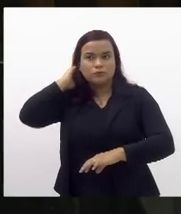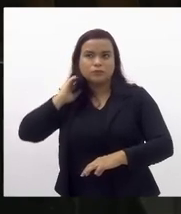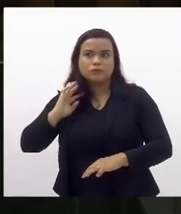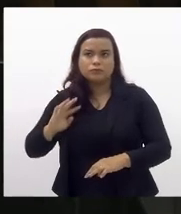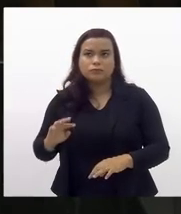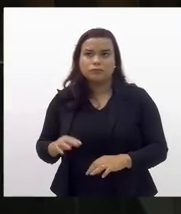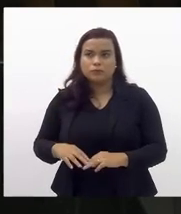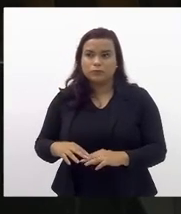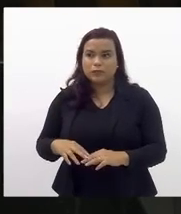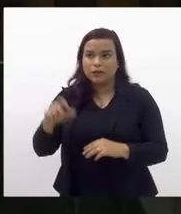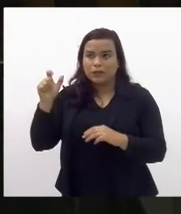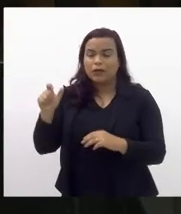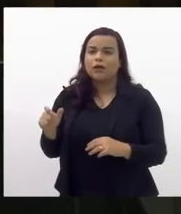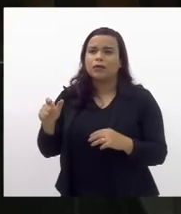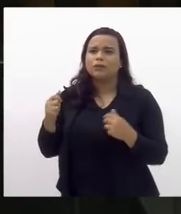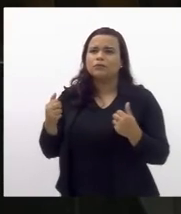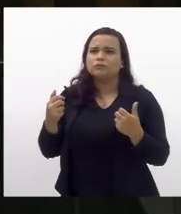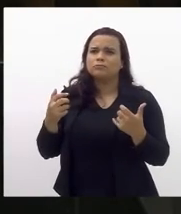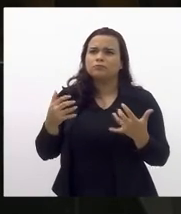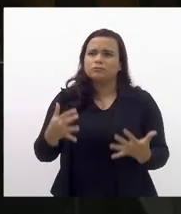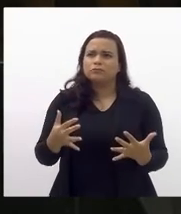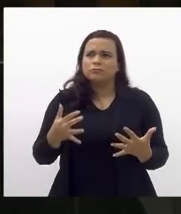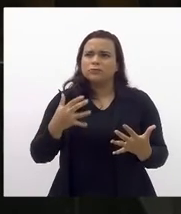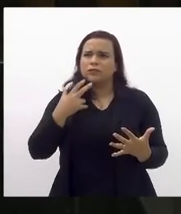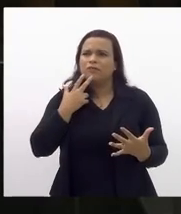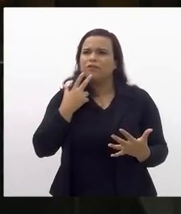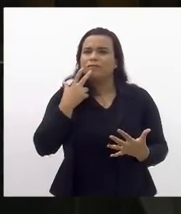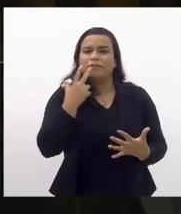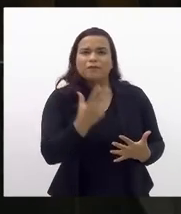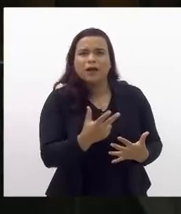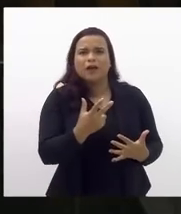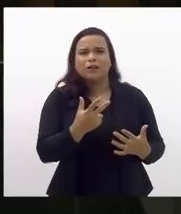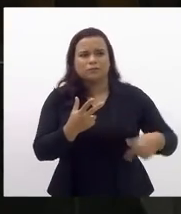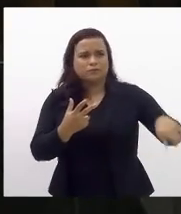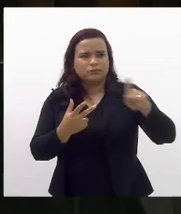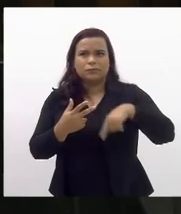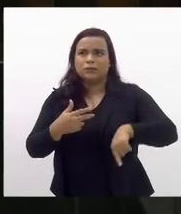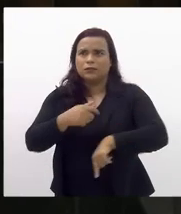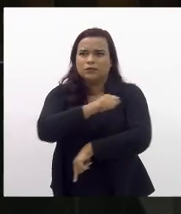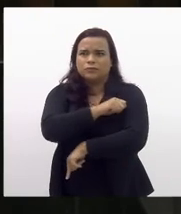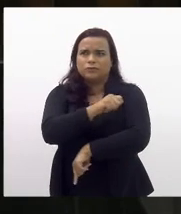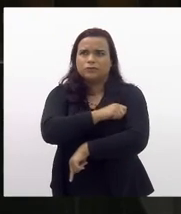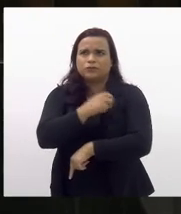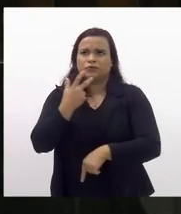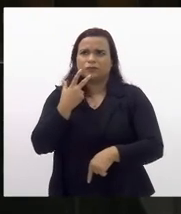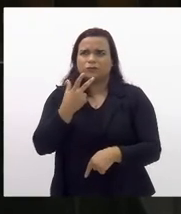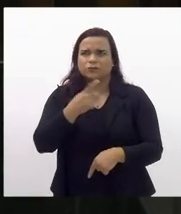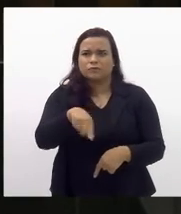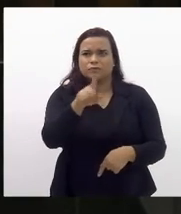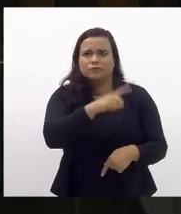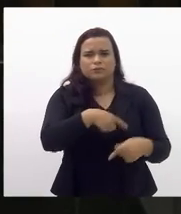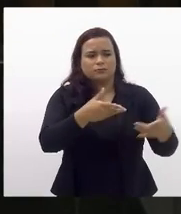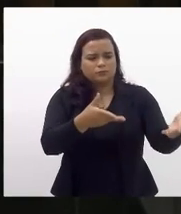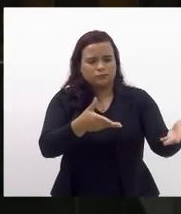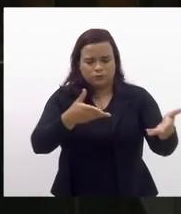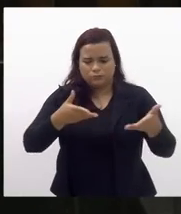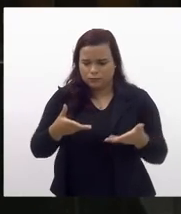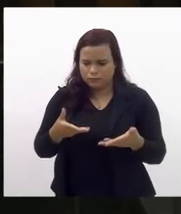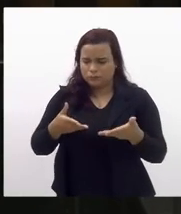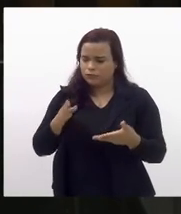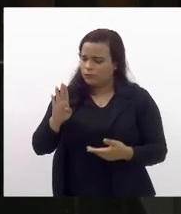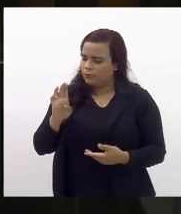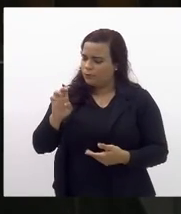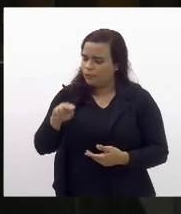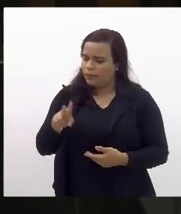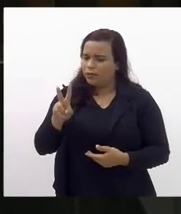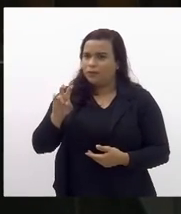assassina o vernáculo e se refere a esses alunos dizendo sejam bem-vindes. Deputado,